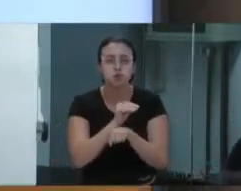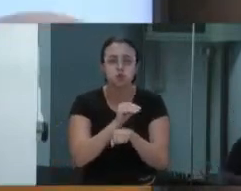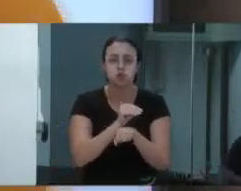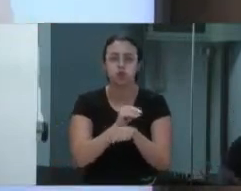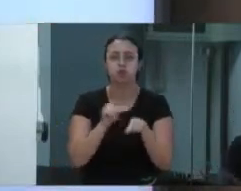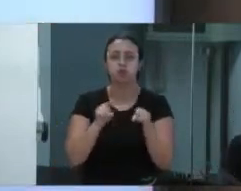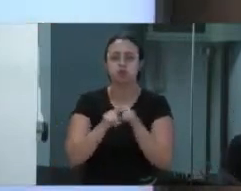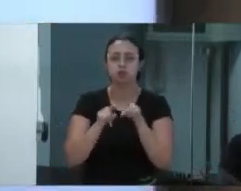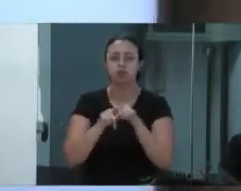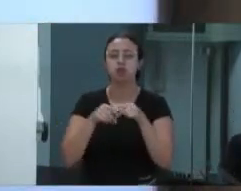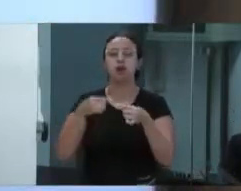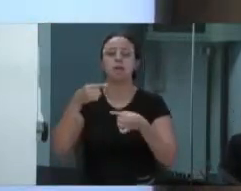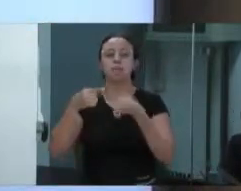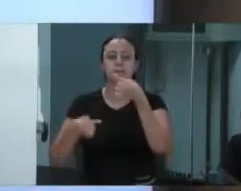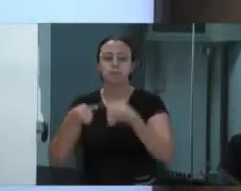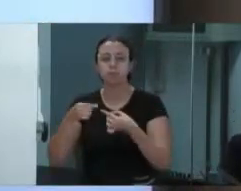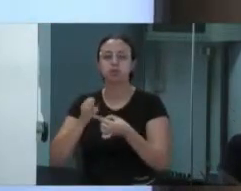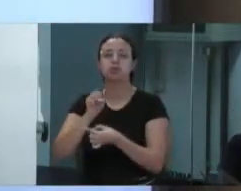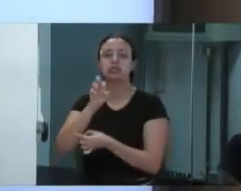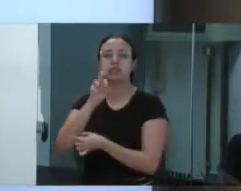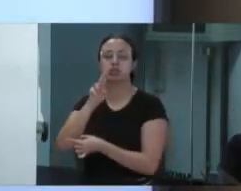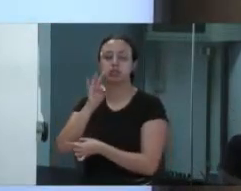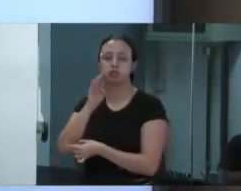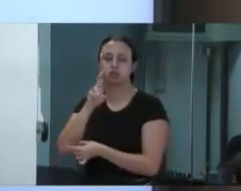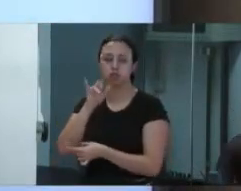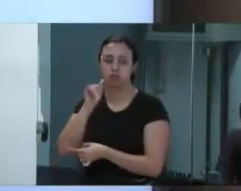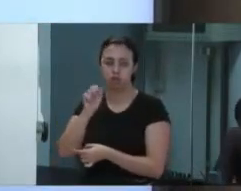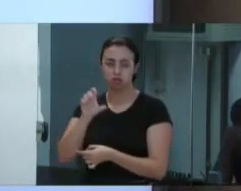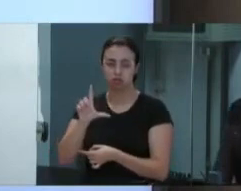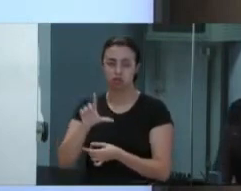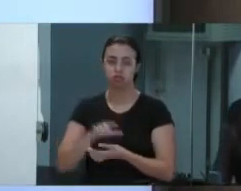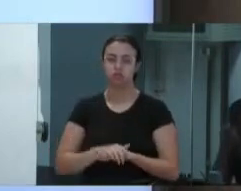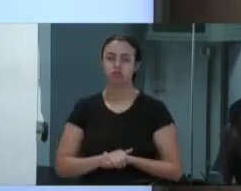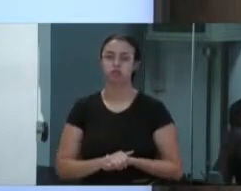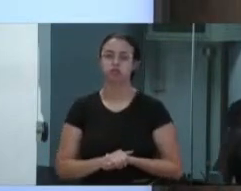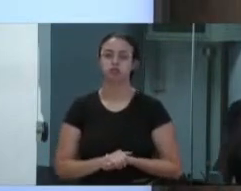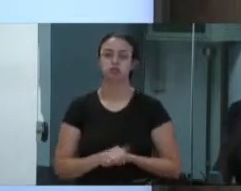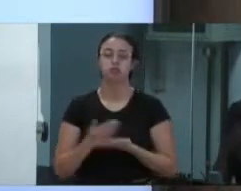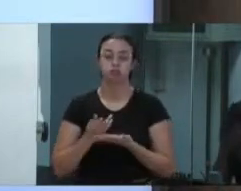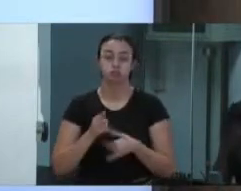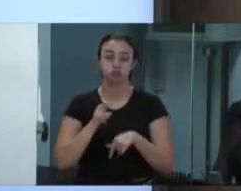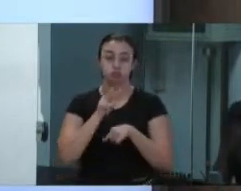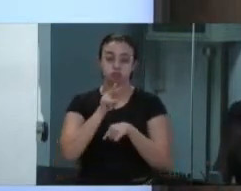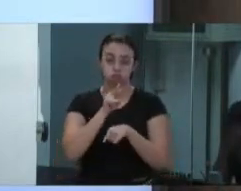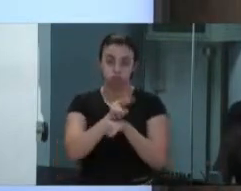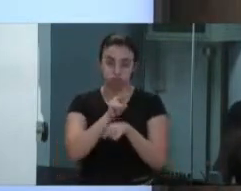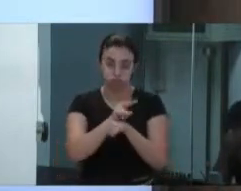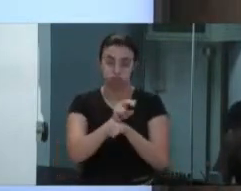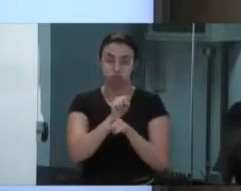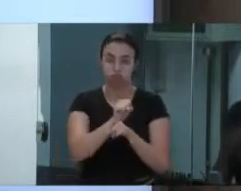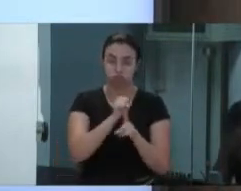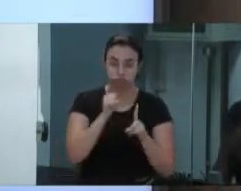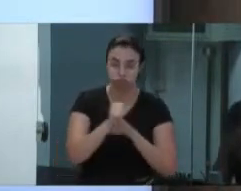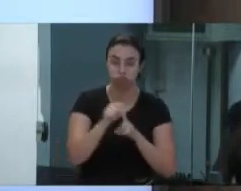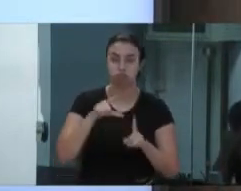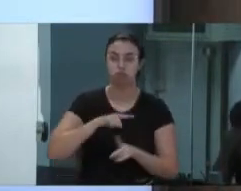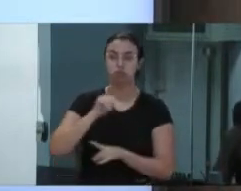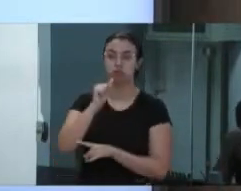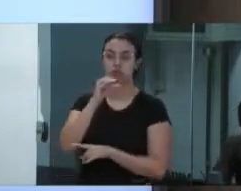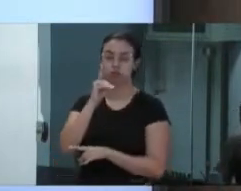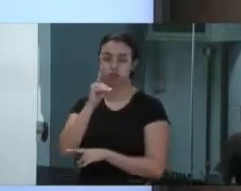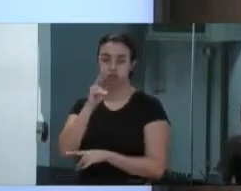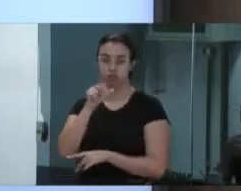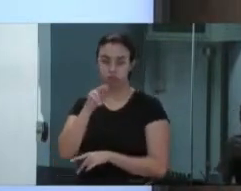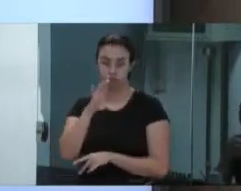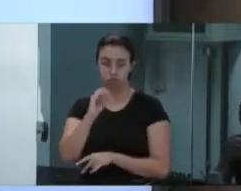também a política setorial. Então, está dentro, né, da proteção social básica, o cadastro único, os 10 serviços de convivência e